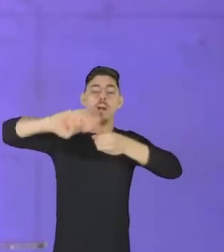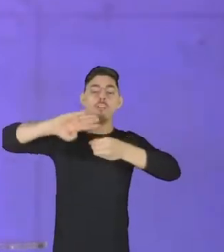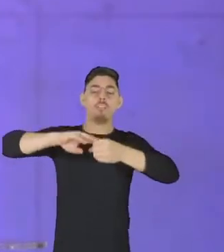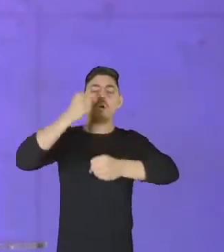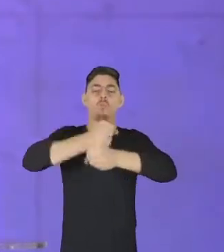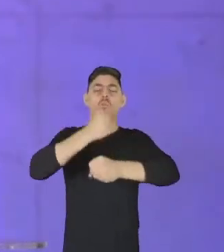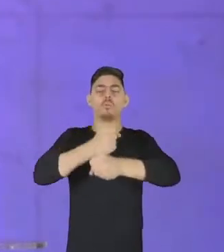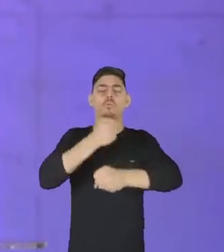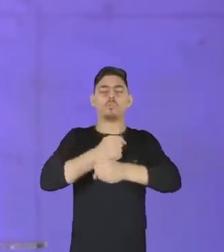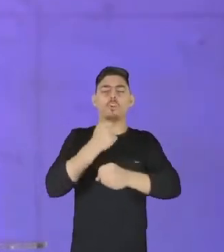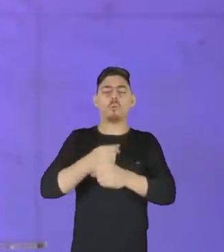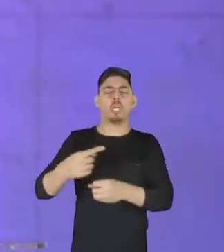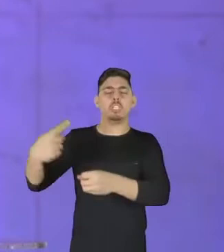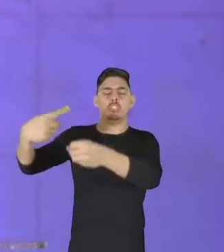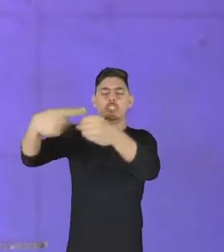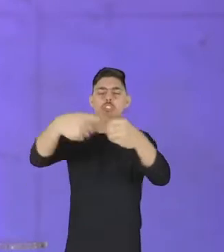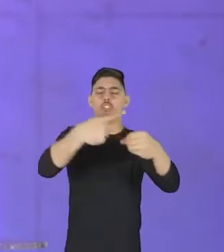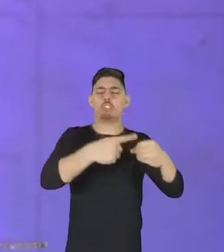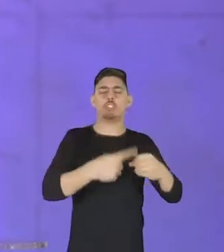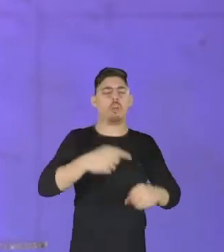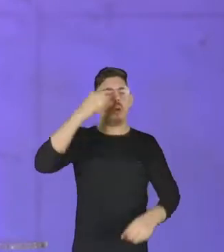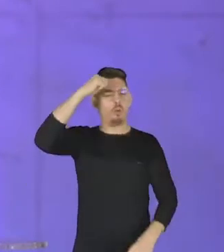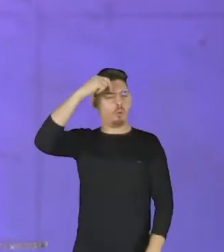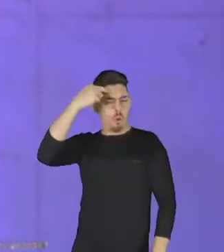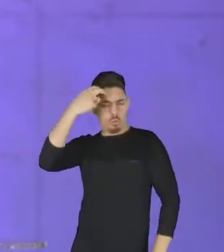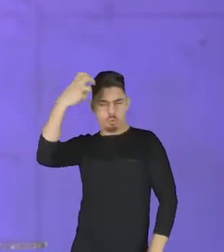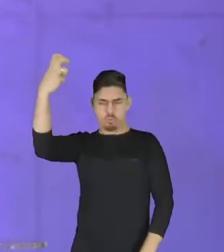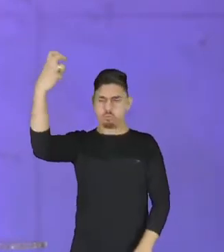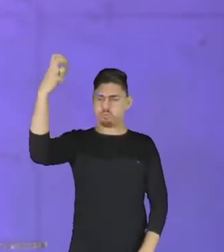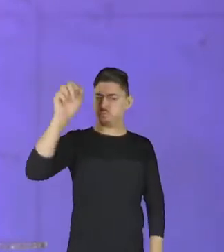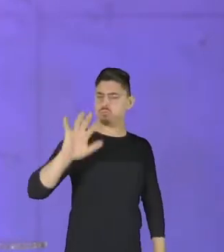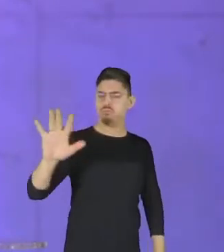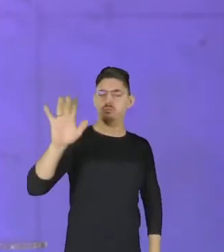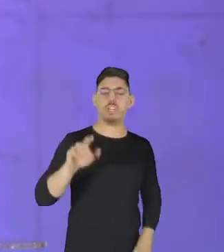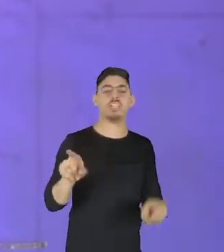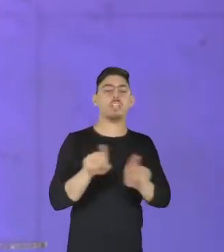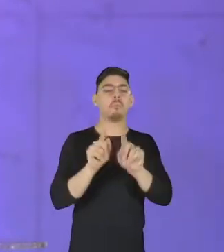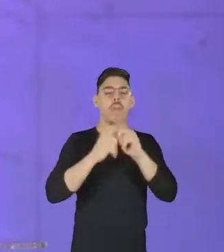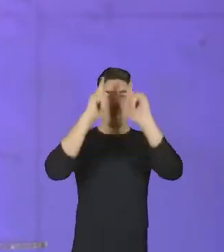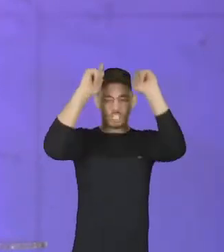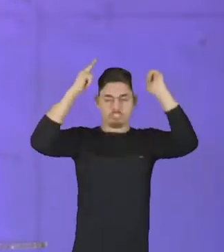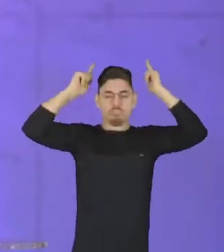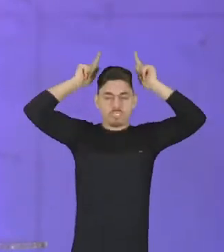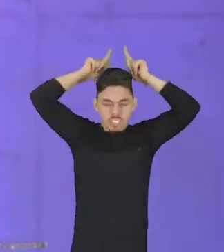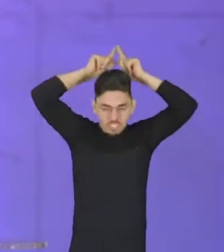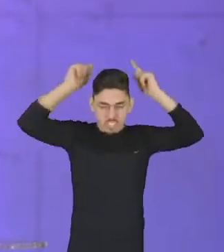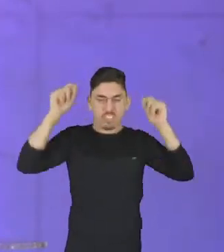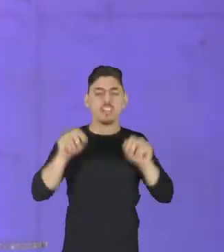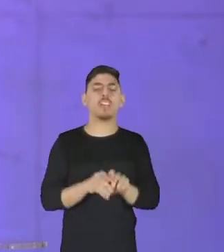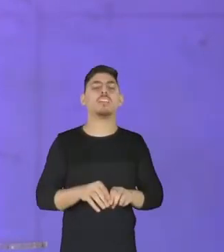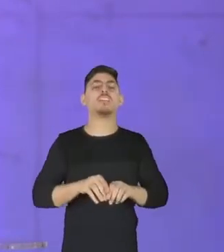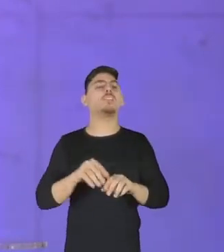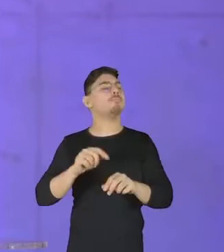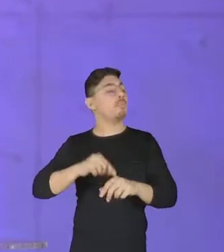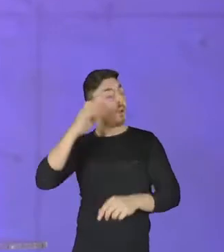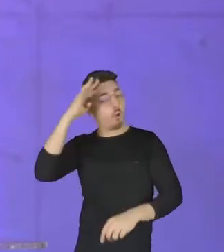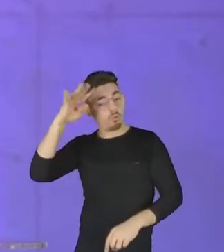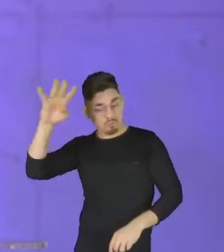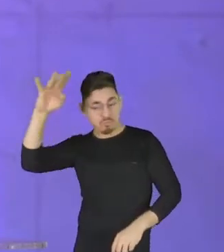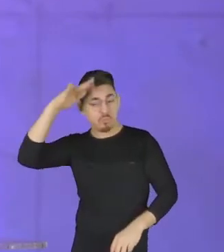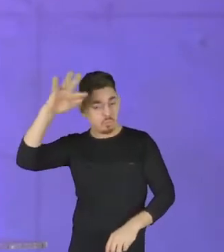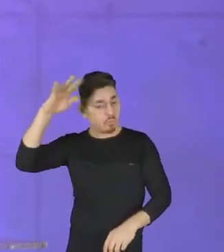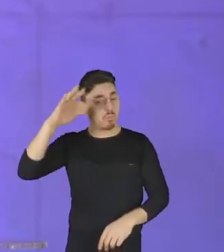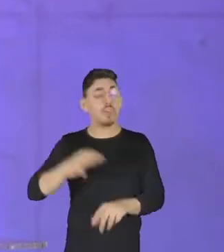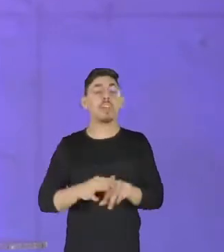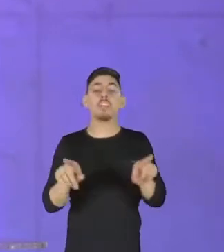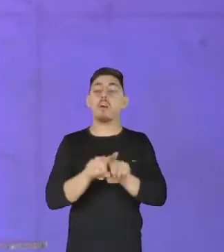cidades, demonstrou um conhecimento avançadíssimo para os seus dias. A Grécia deixou o legado da filosofia. Roma,